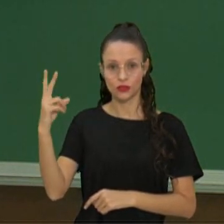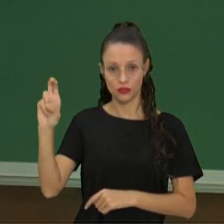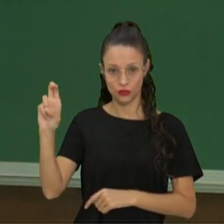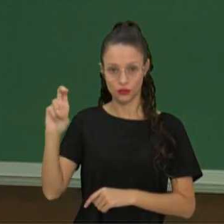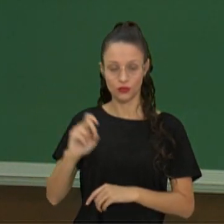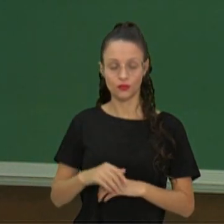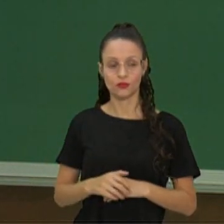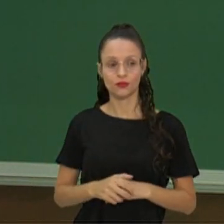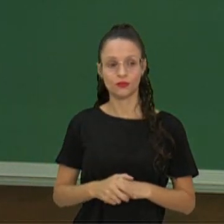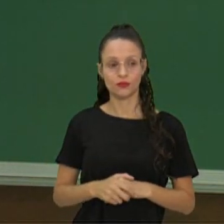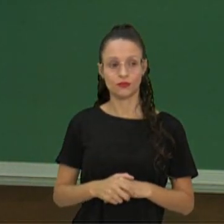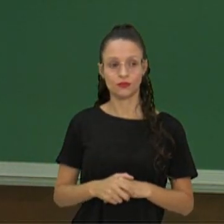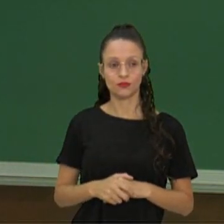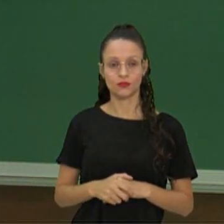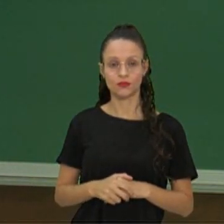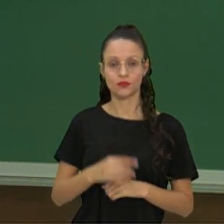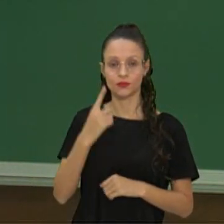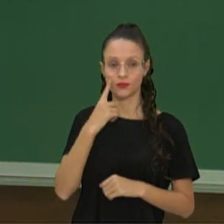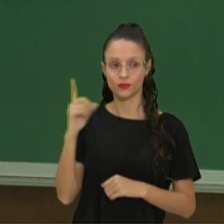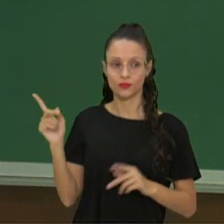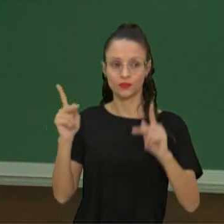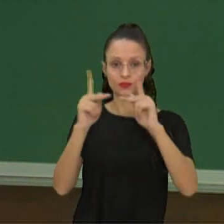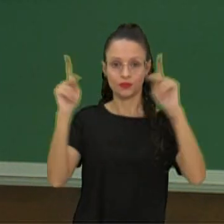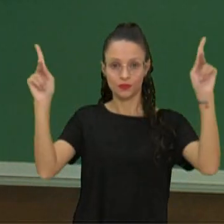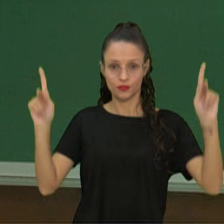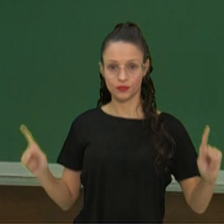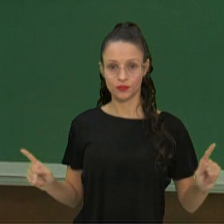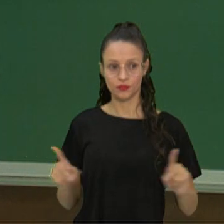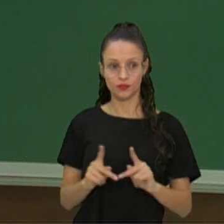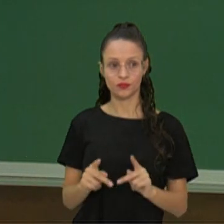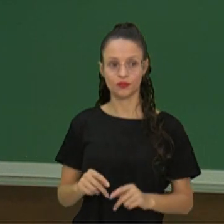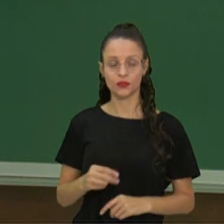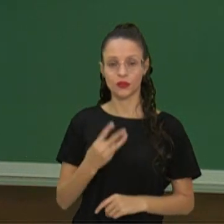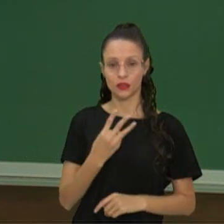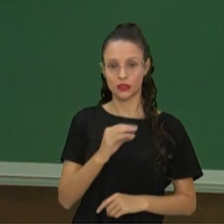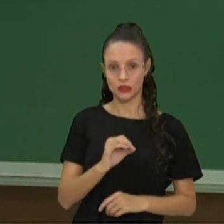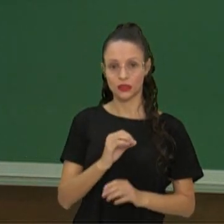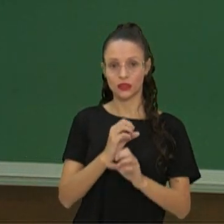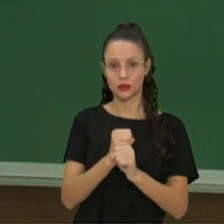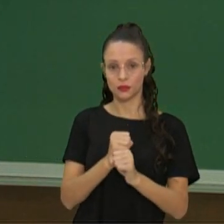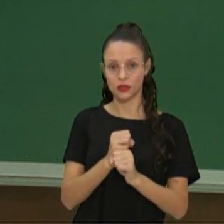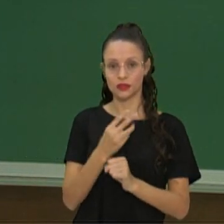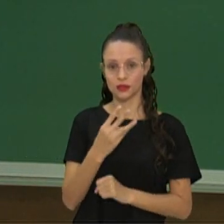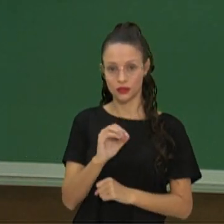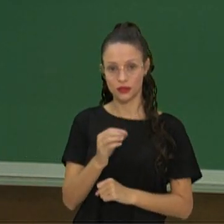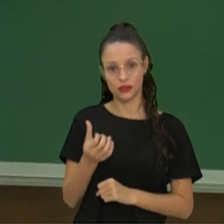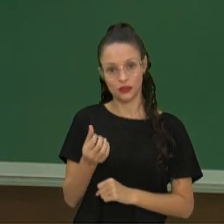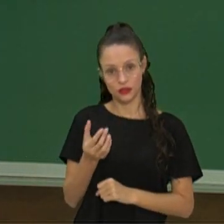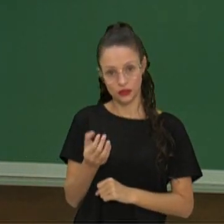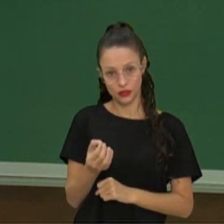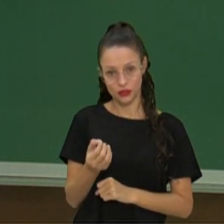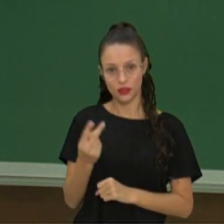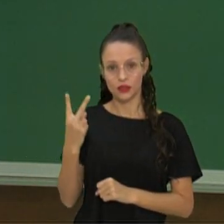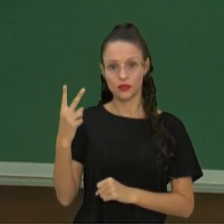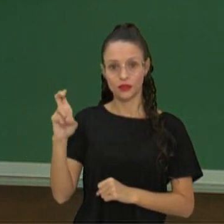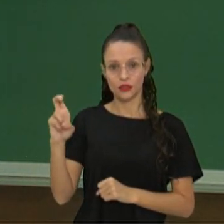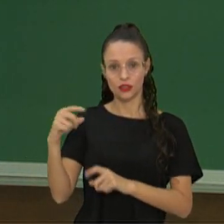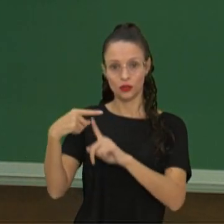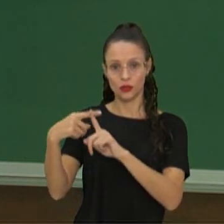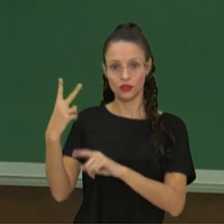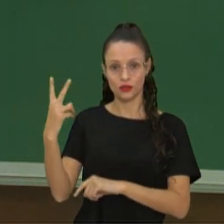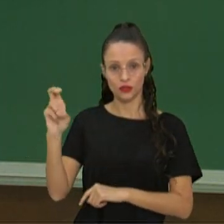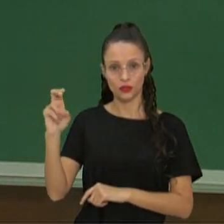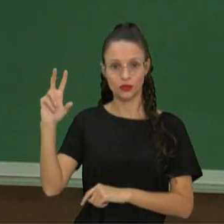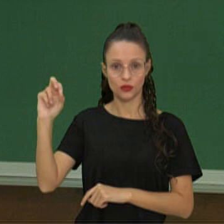25. Dá uma olhada no perímetro. 30 mais 30, 60. 25 com